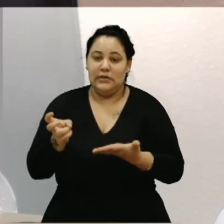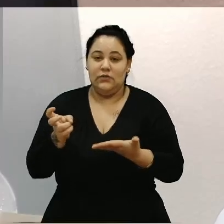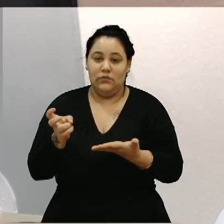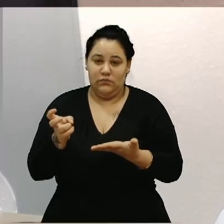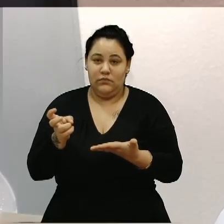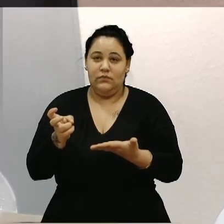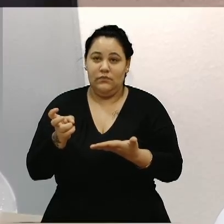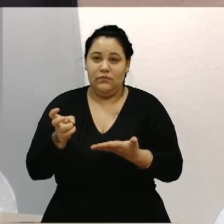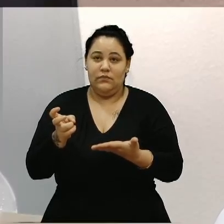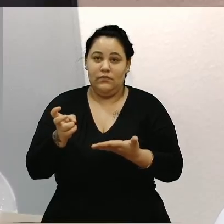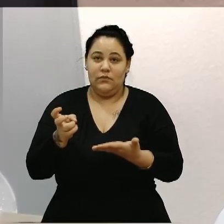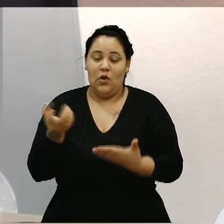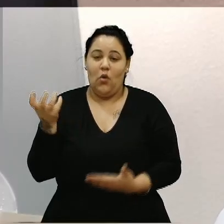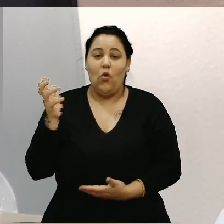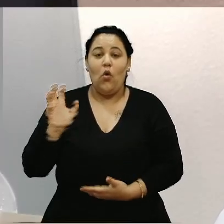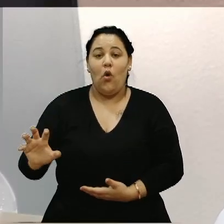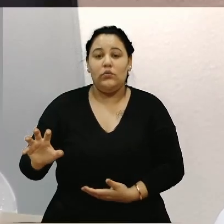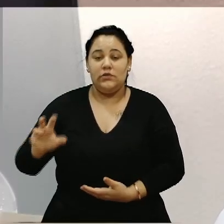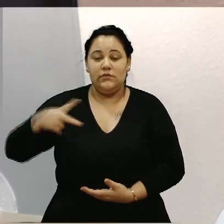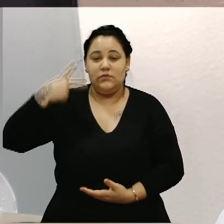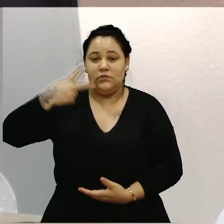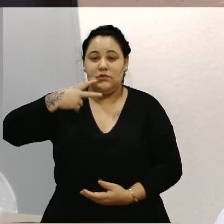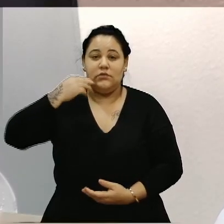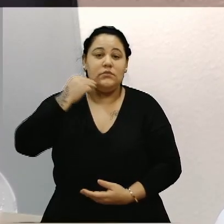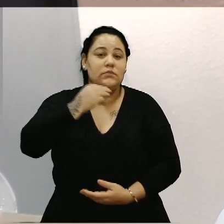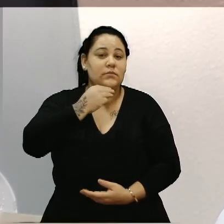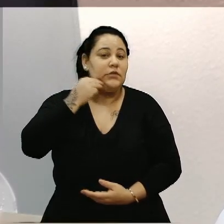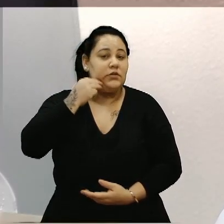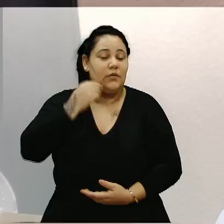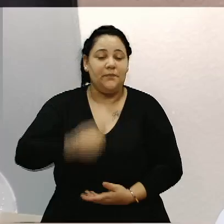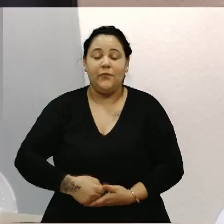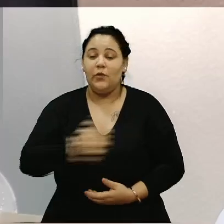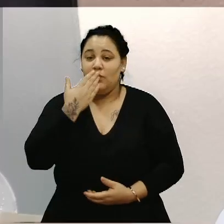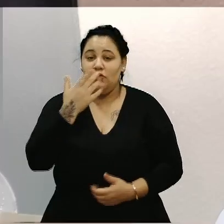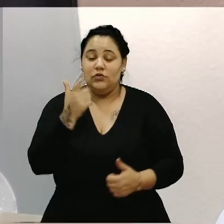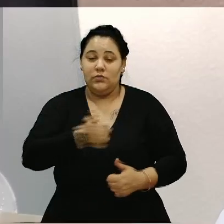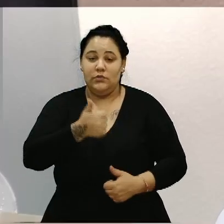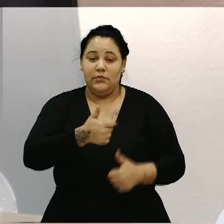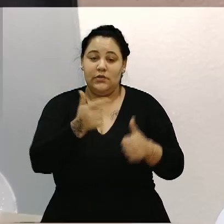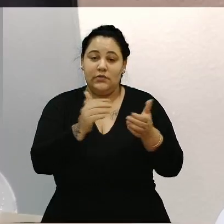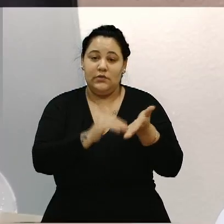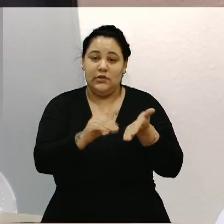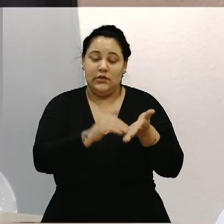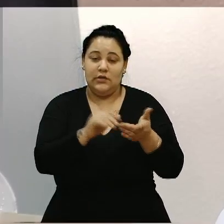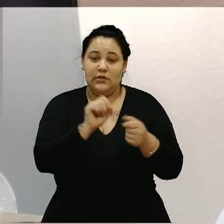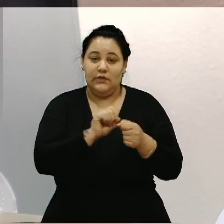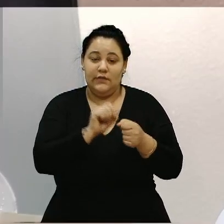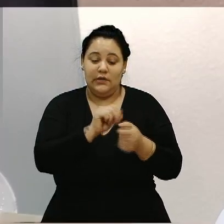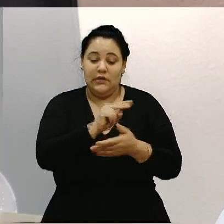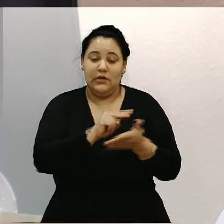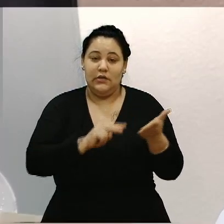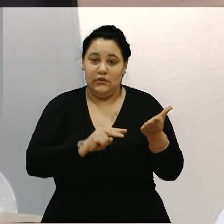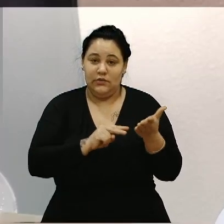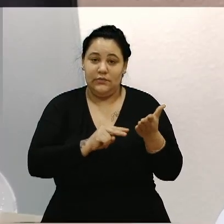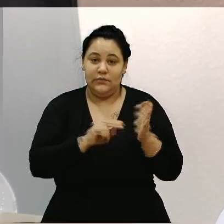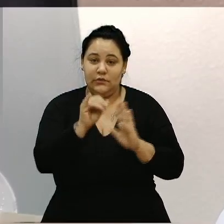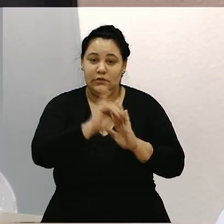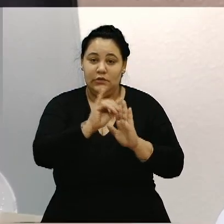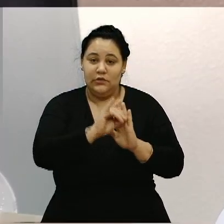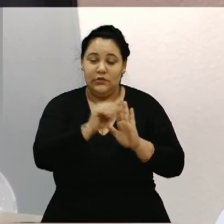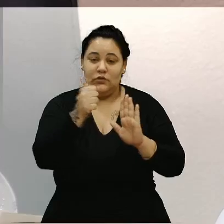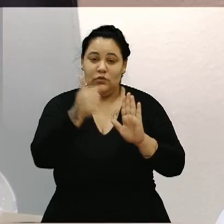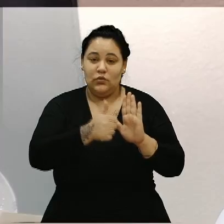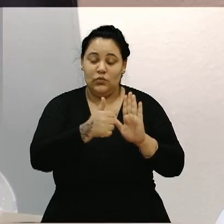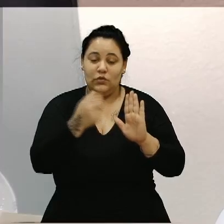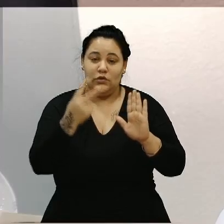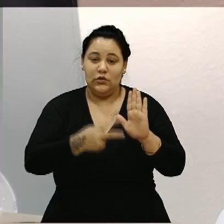face da vereadora Marisol Santos. Solicito ao primeiro secretário que faça a leitura dos incisos 1 e 2